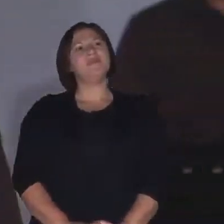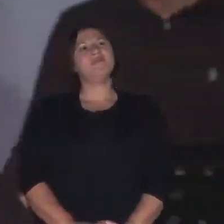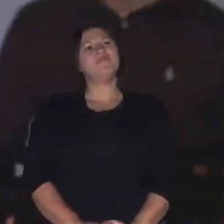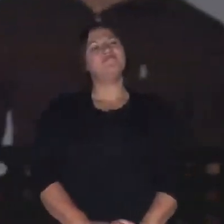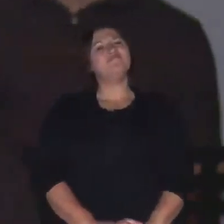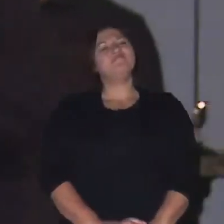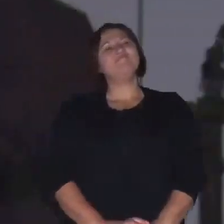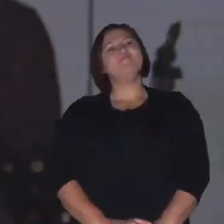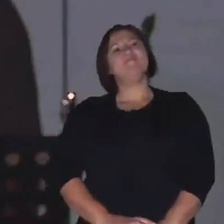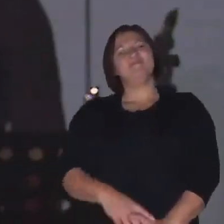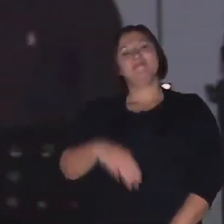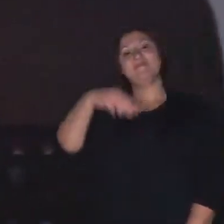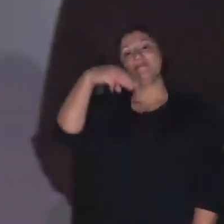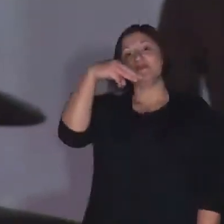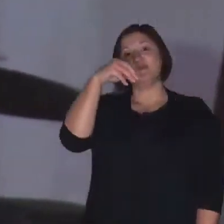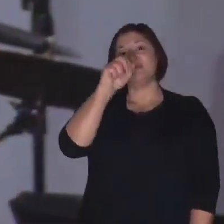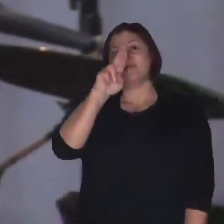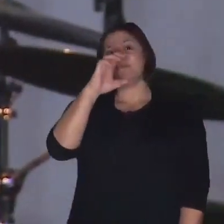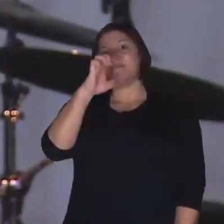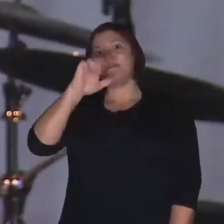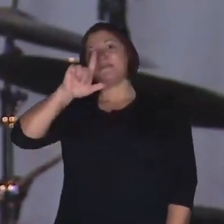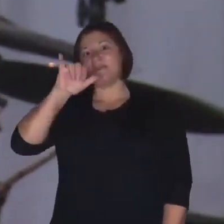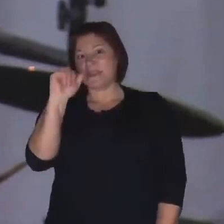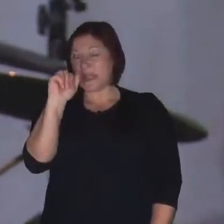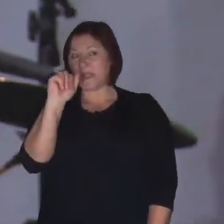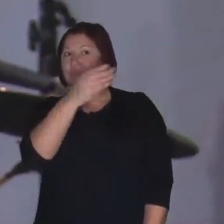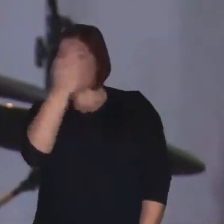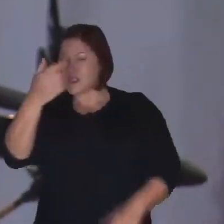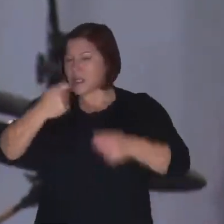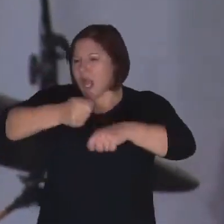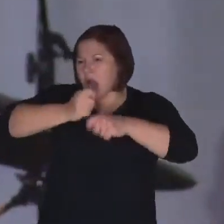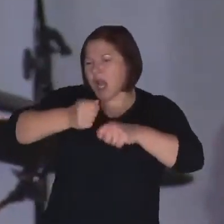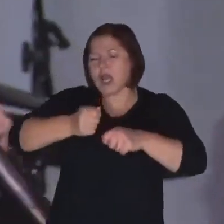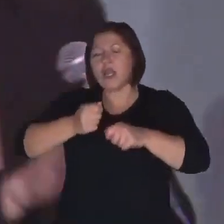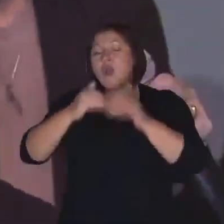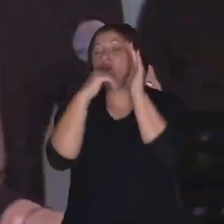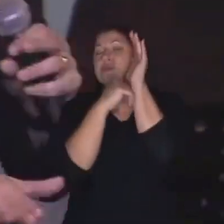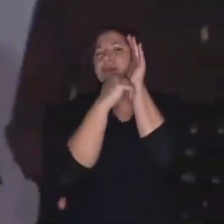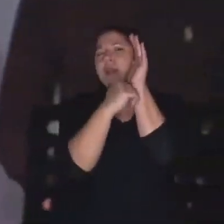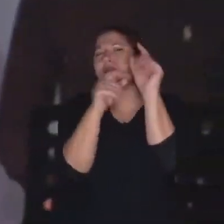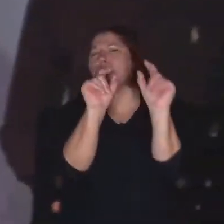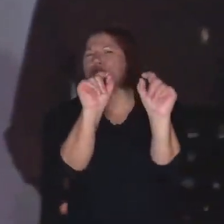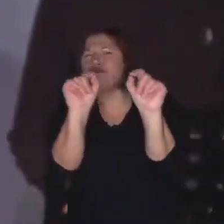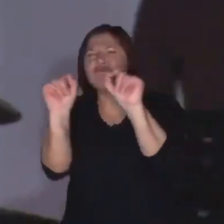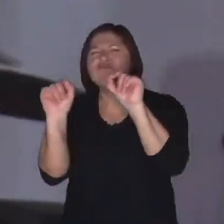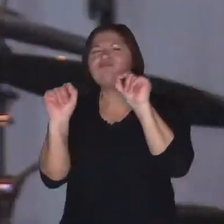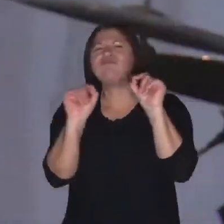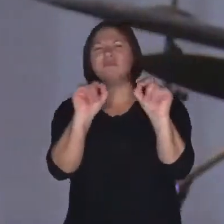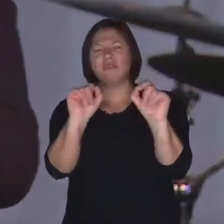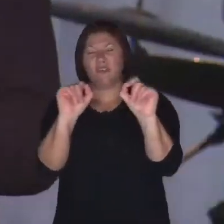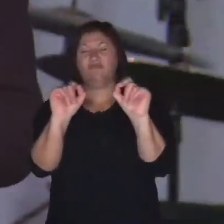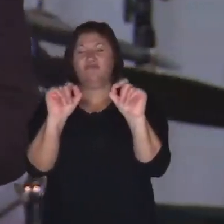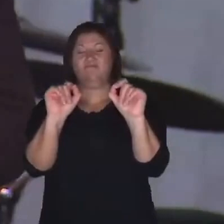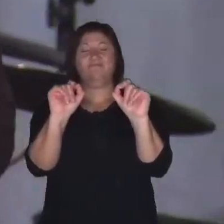Marcele, meninos, eis o segredo aqui nesse versículo. Salmo 126, para todo o Salmo 137 do choro, tem o